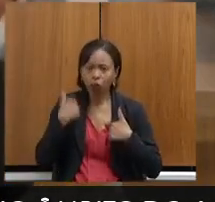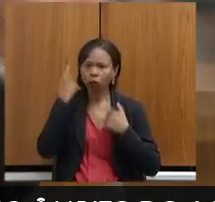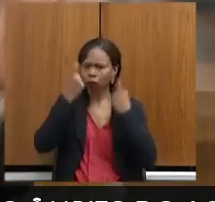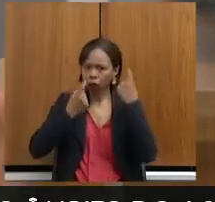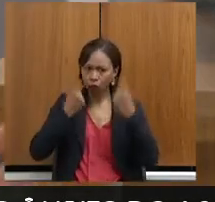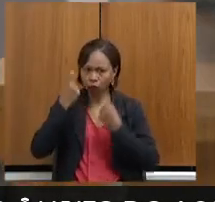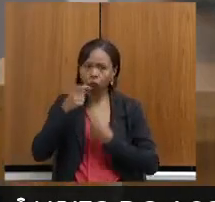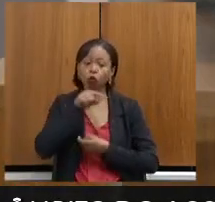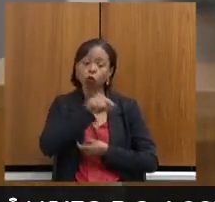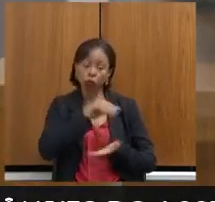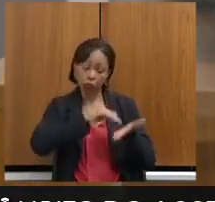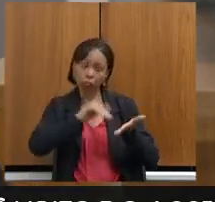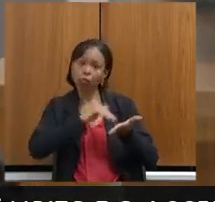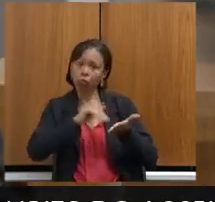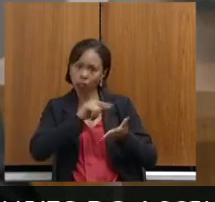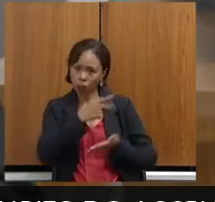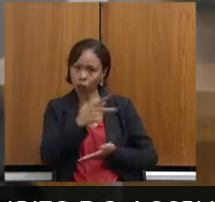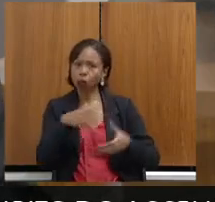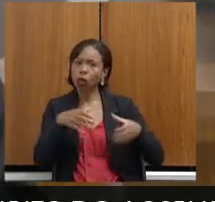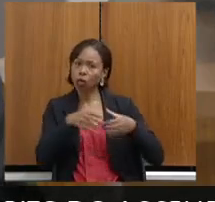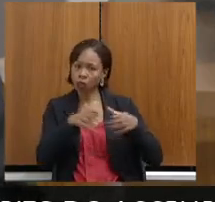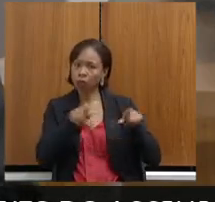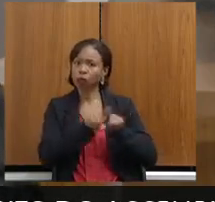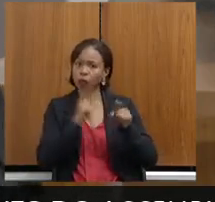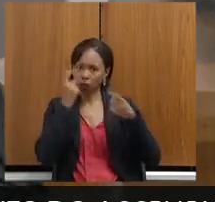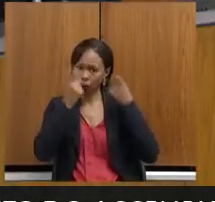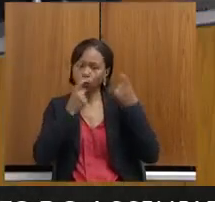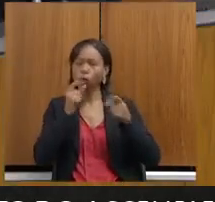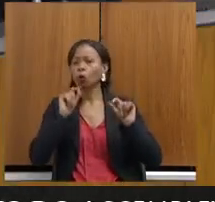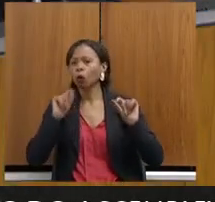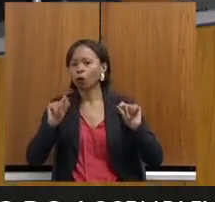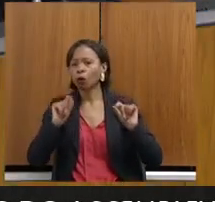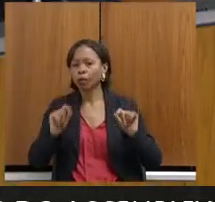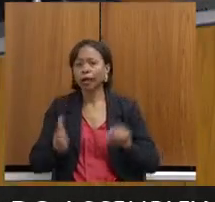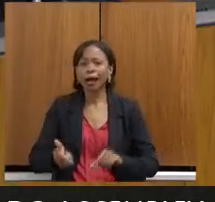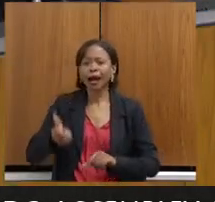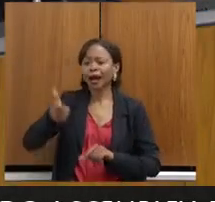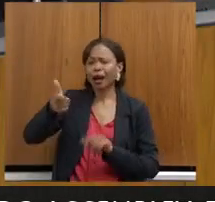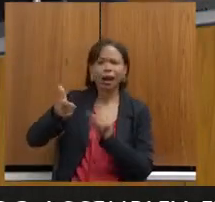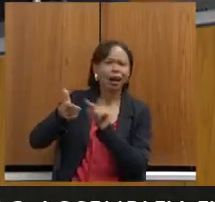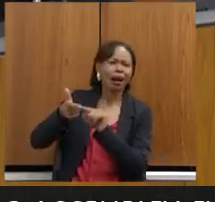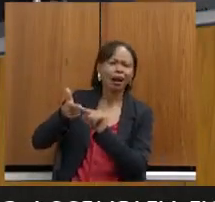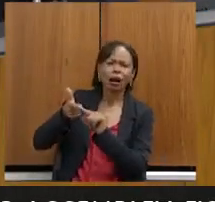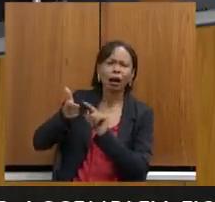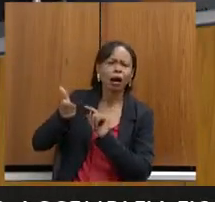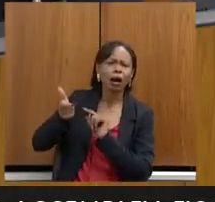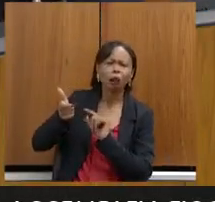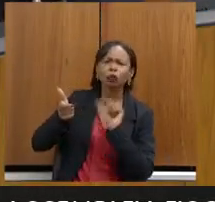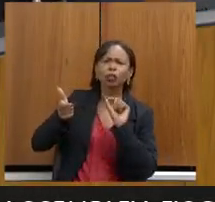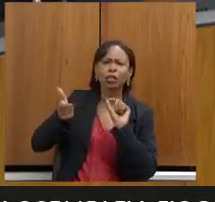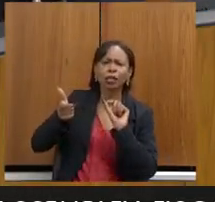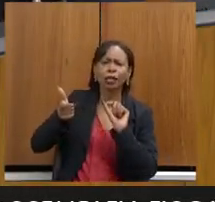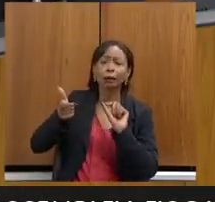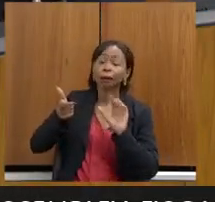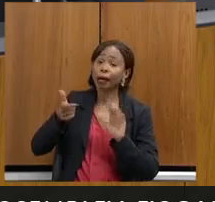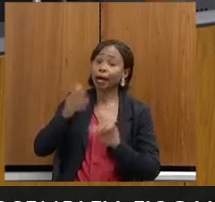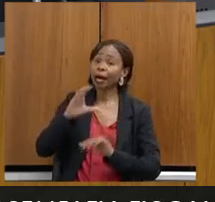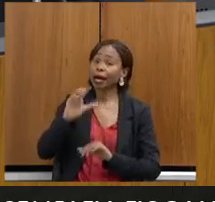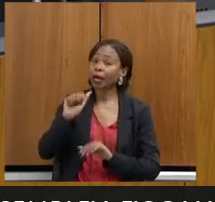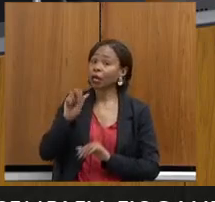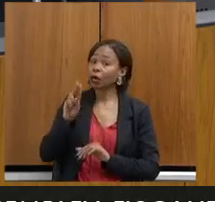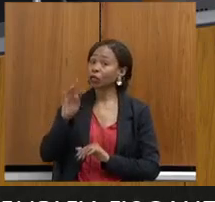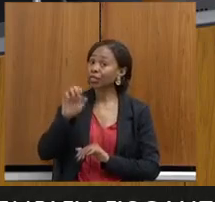que a sua equipe o senhor também é a questão da arma para cautela fixa nós não podemos admitir que o nosso